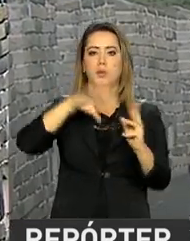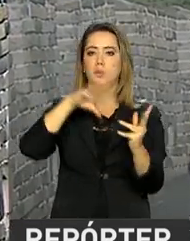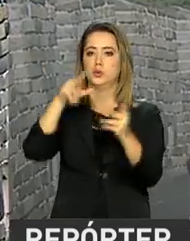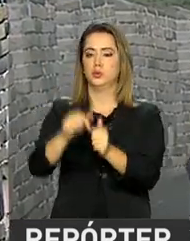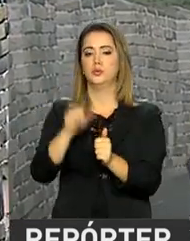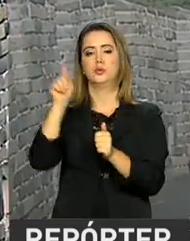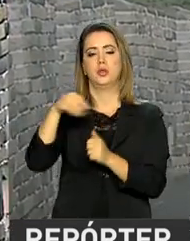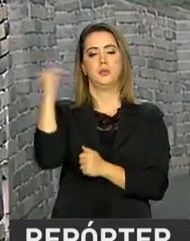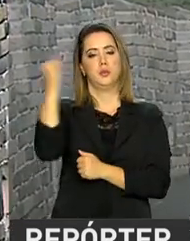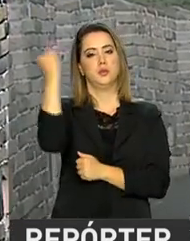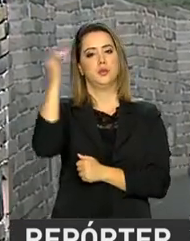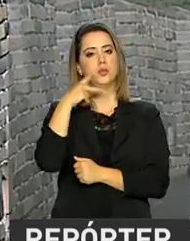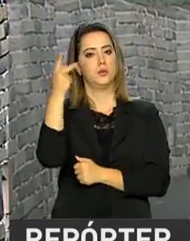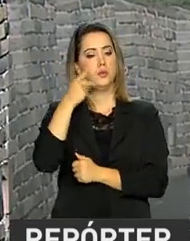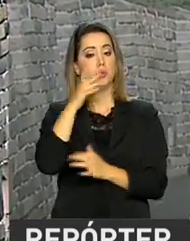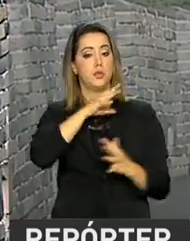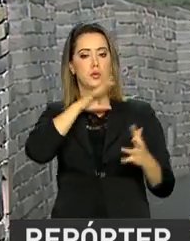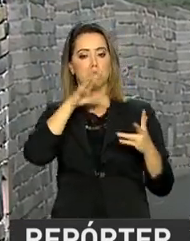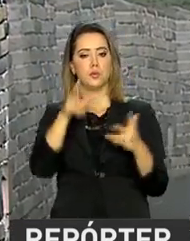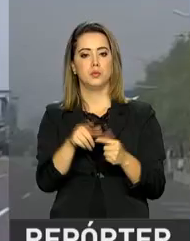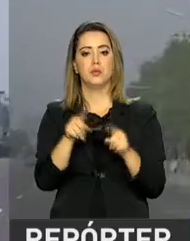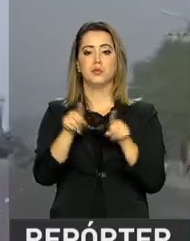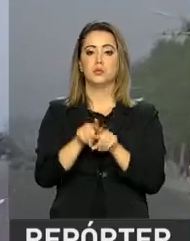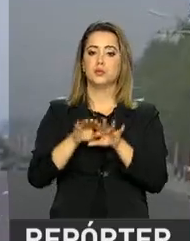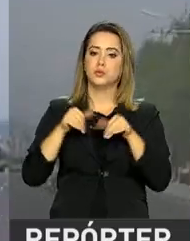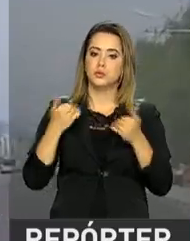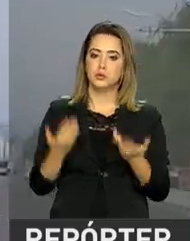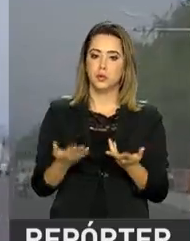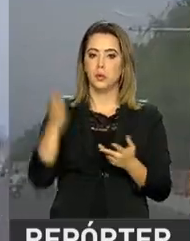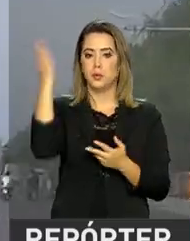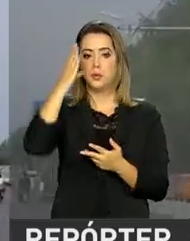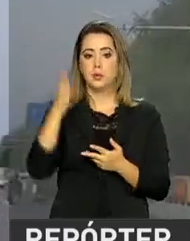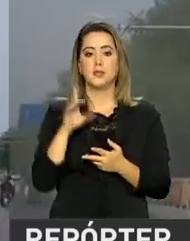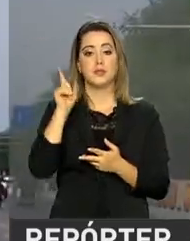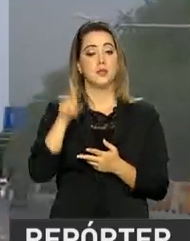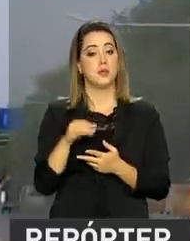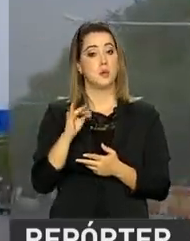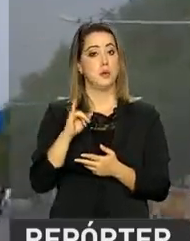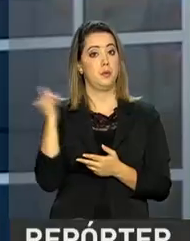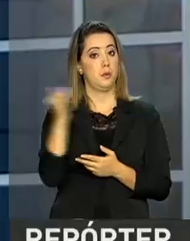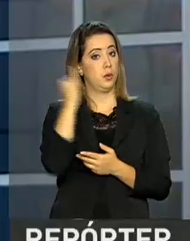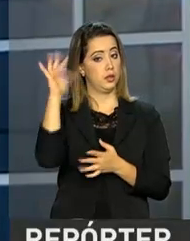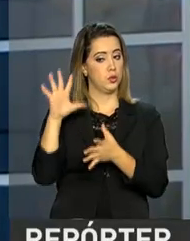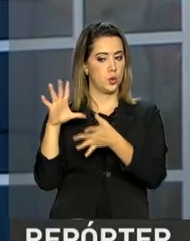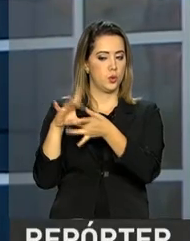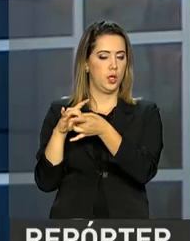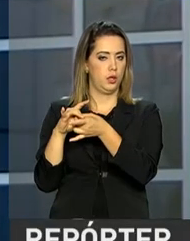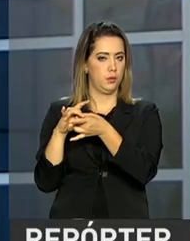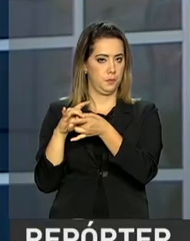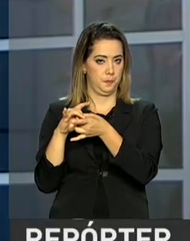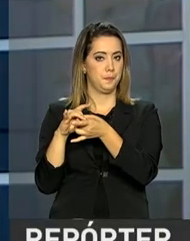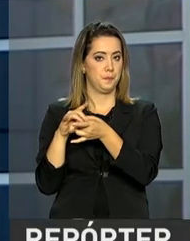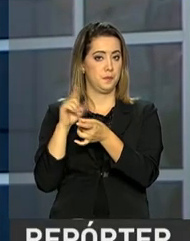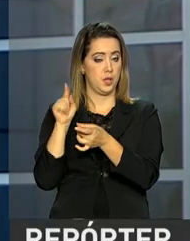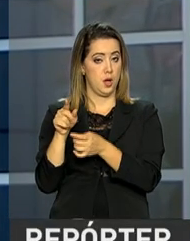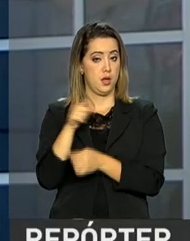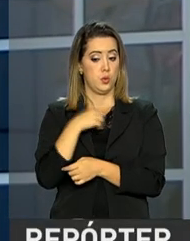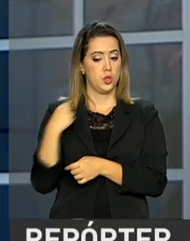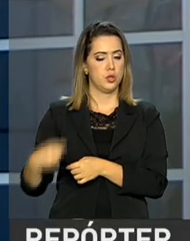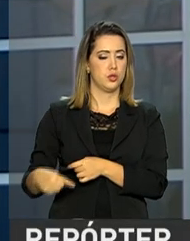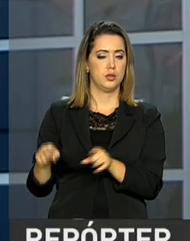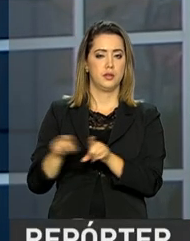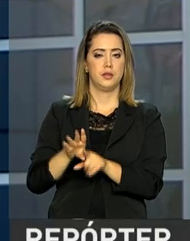na política internacional e para o brasil é um parceiro prioritário é com a nação asiática que o brasil tem a